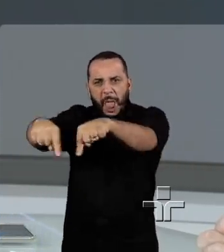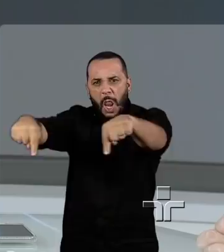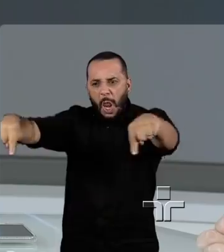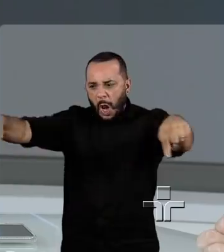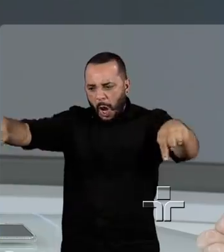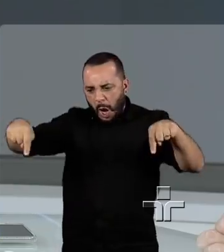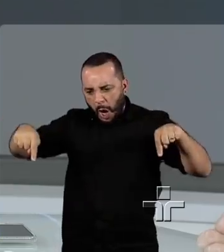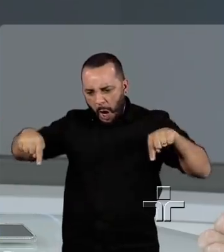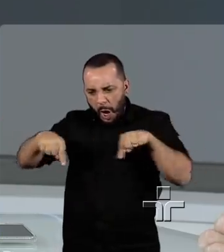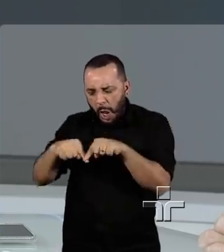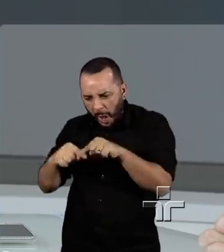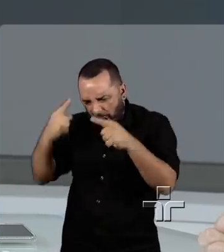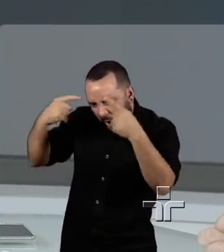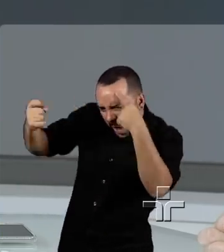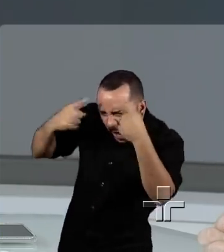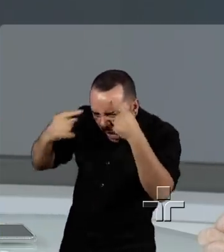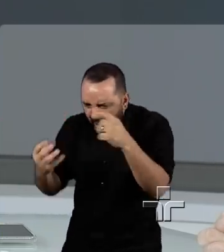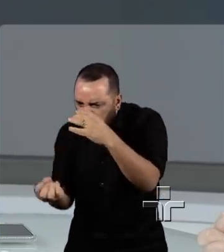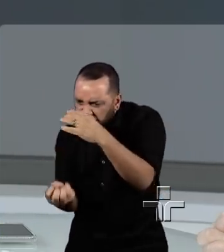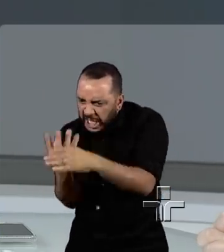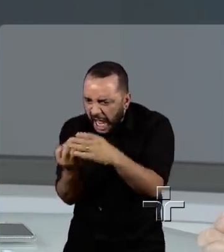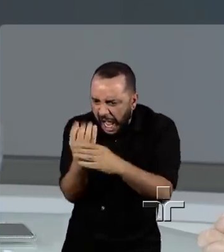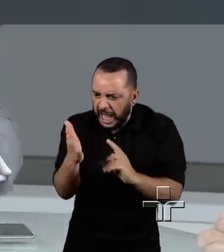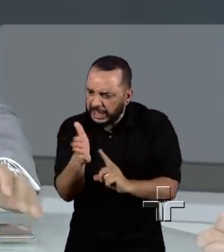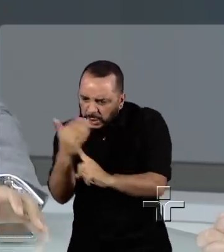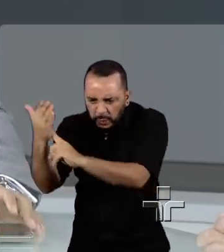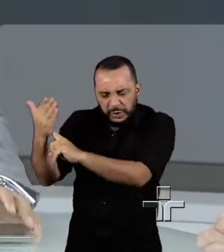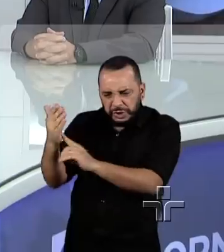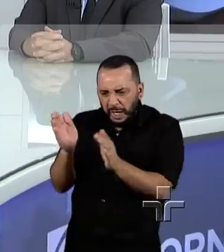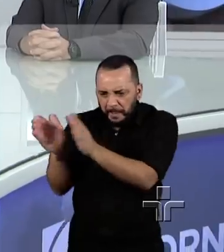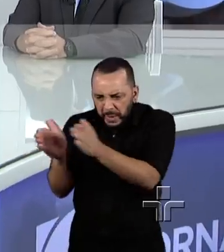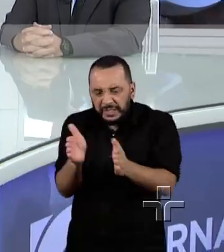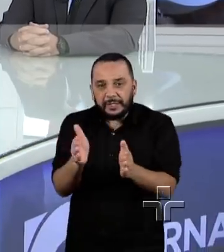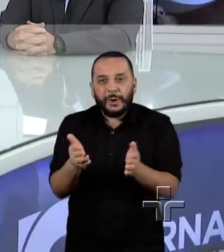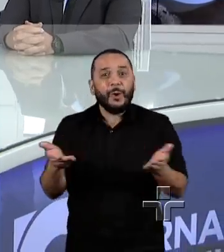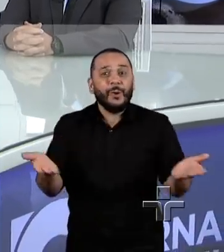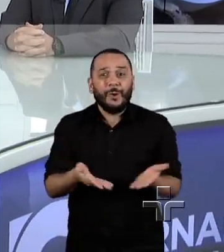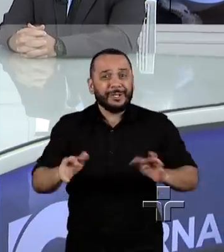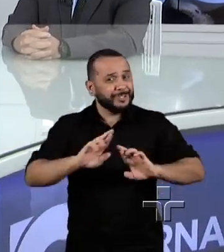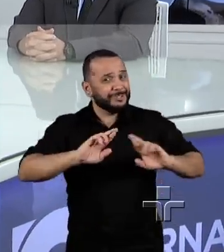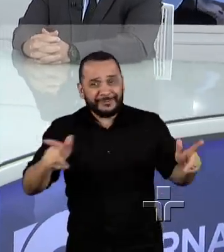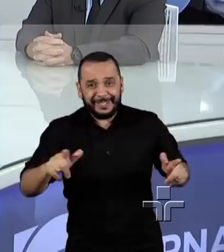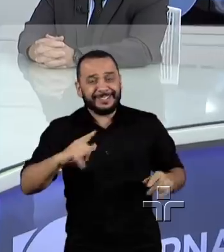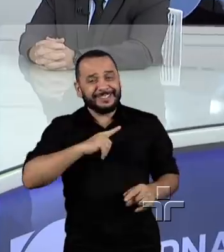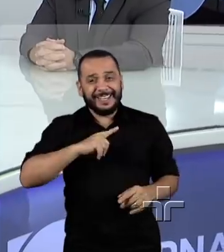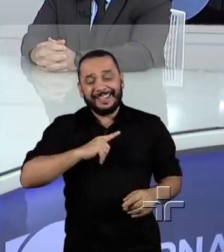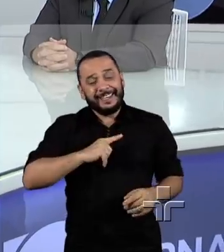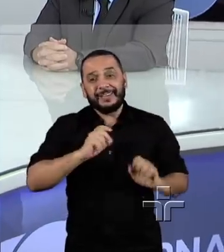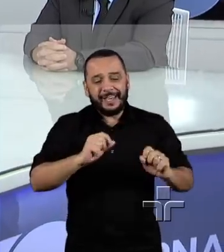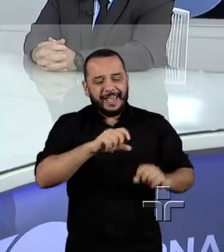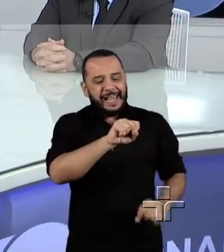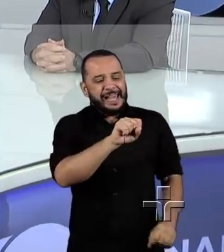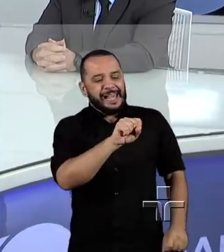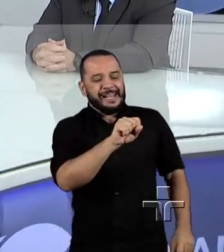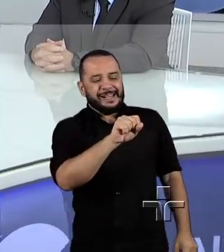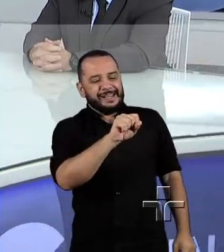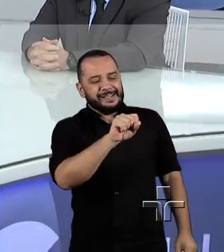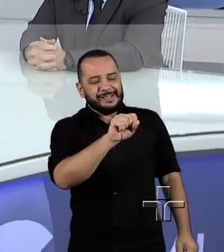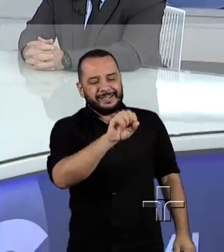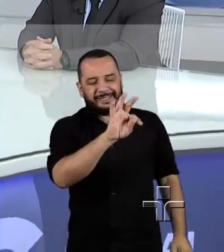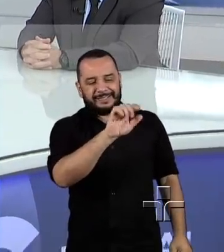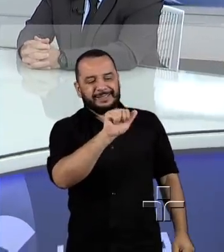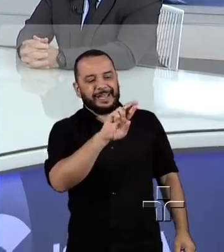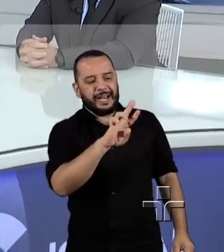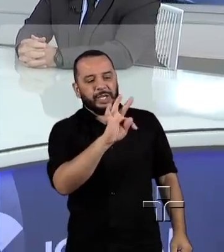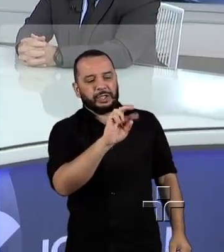para desenvolver produtos, serviços, novas tecnologias, novos processos. Hoje tem o auxílio aí das startups, né? Seria uma solução para